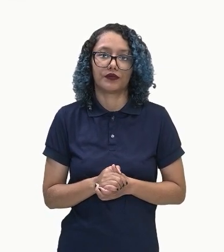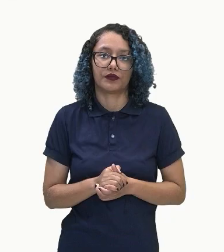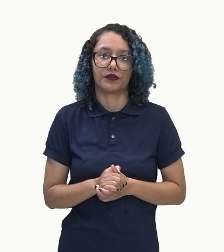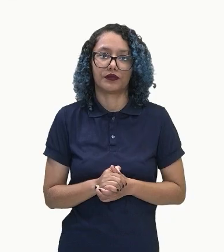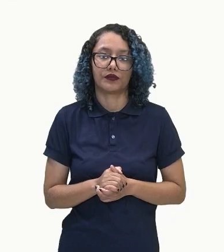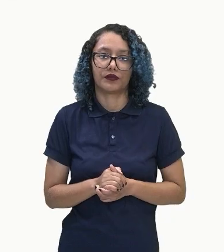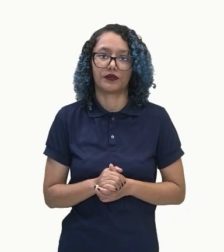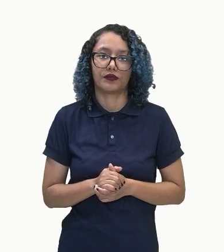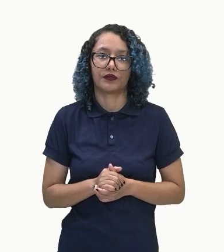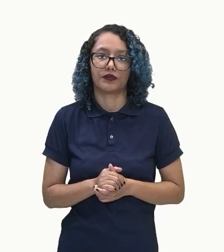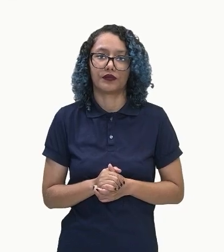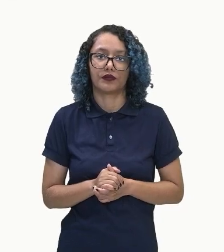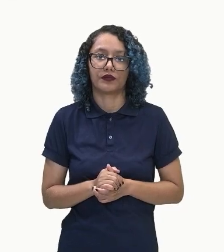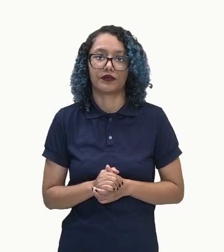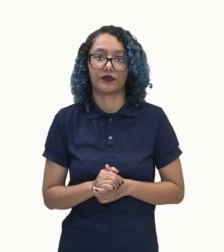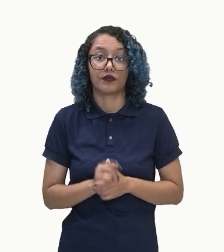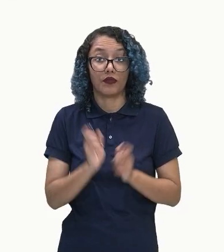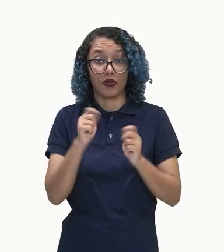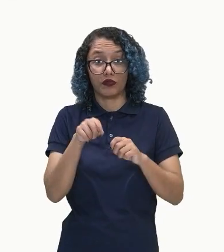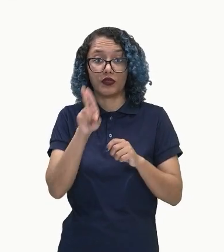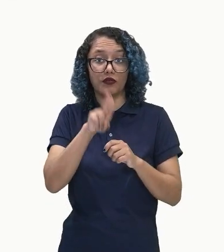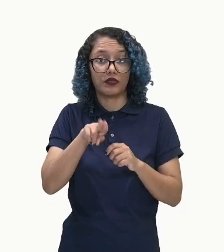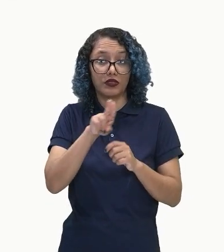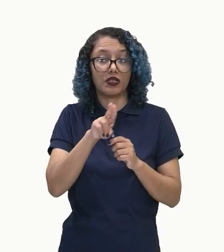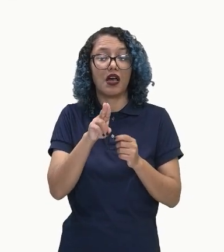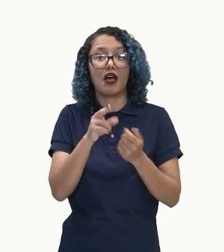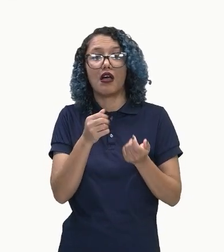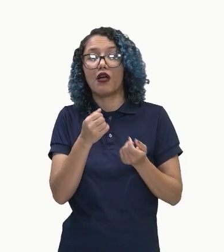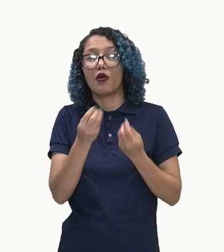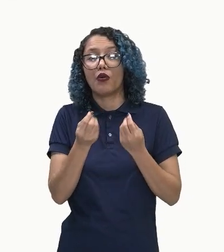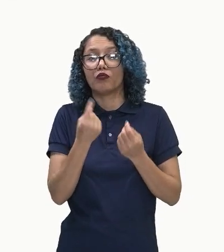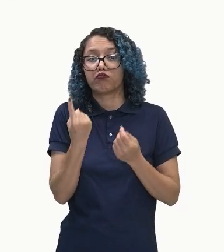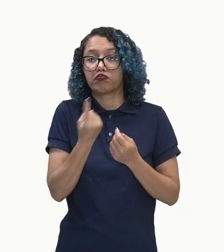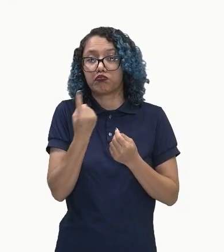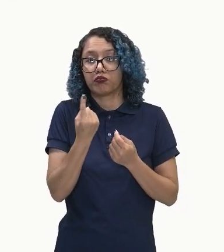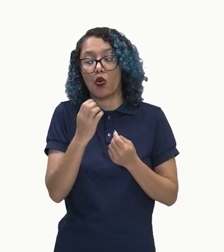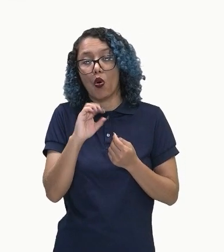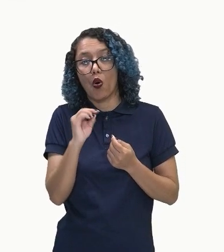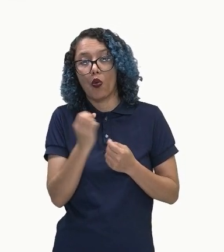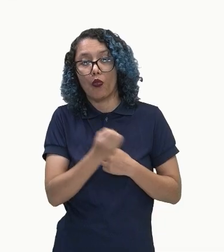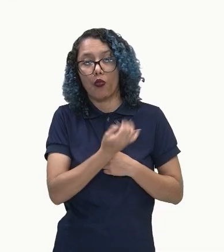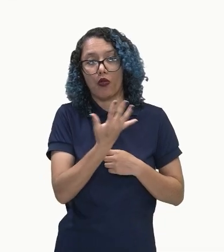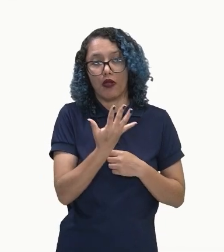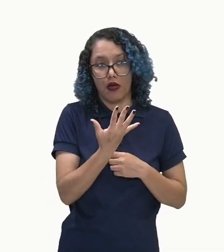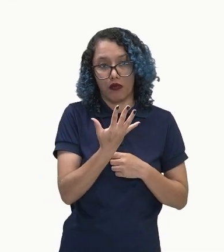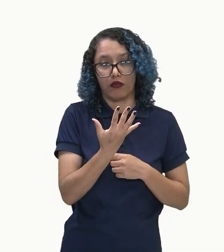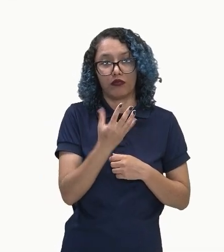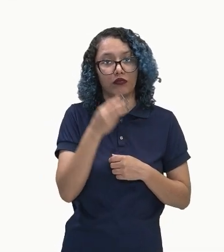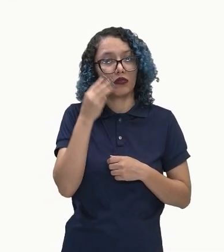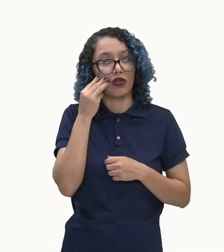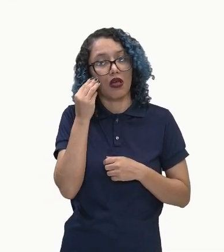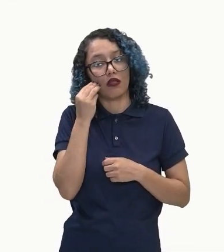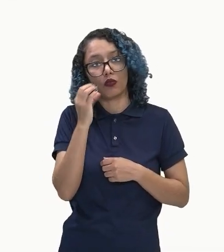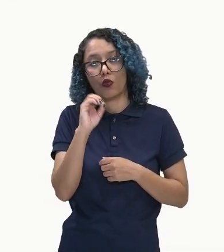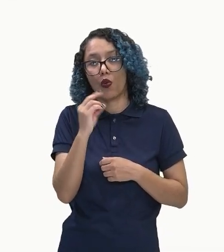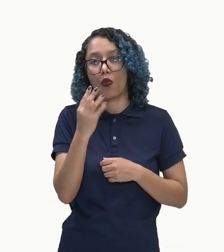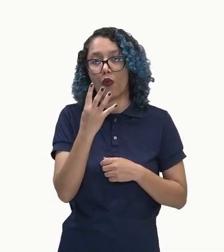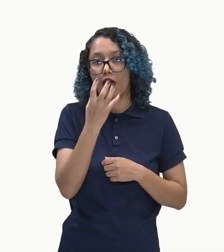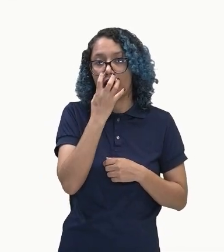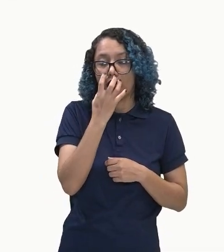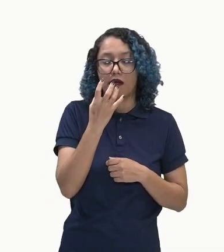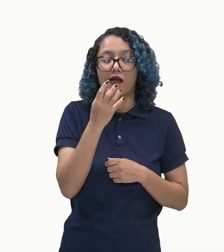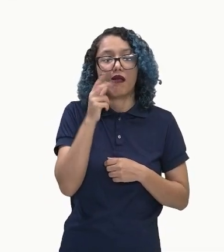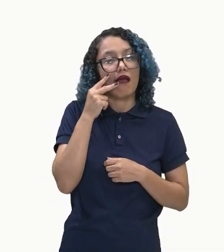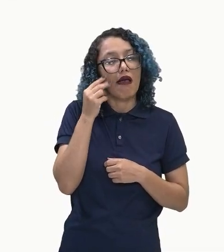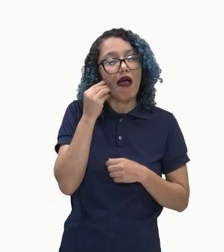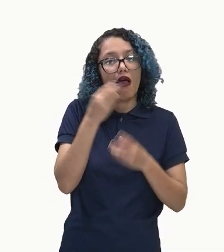Por exemplo, a cat, um gato. Or plural, cats, gatos. Tá? Dá para contar. Logo,